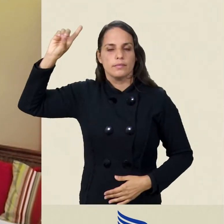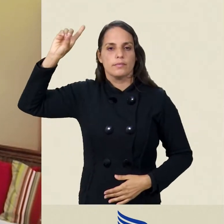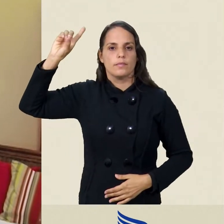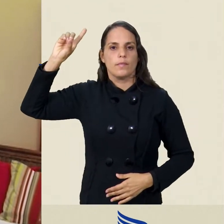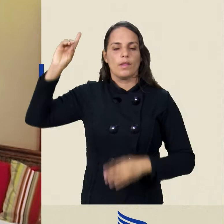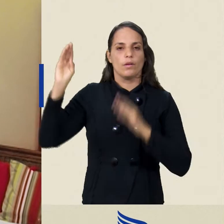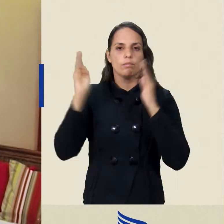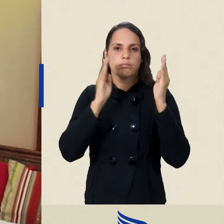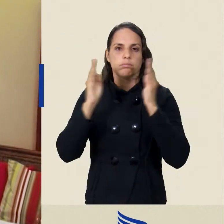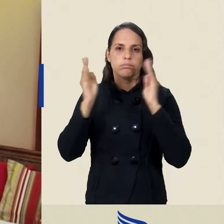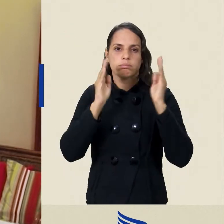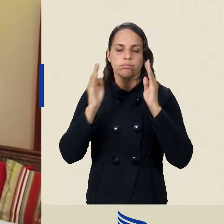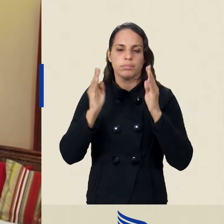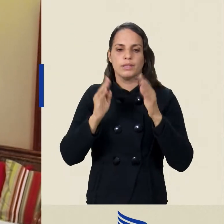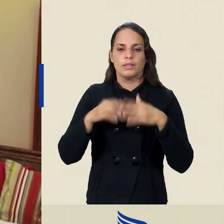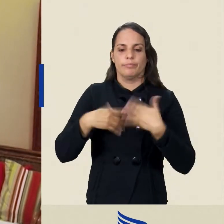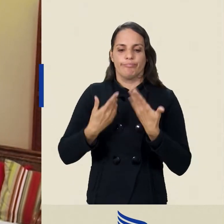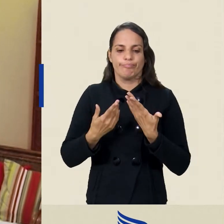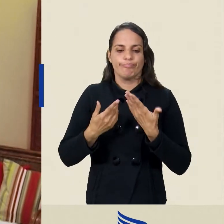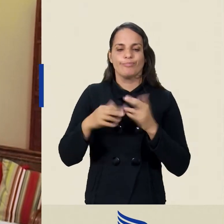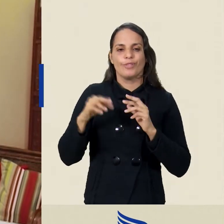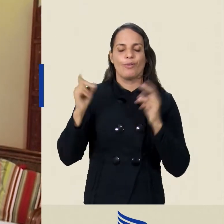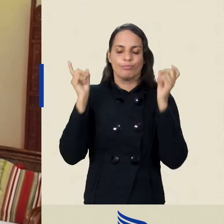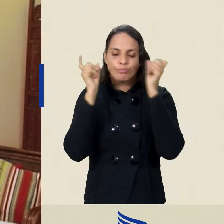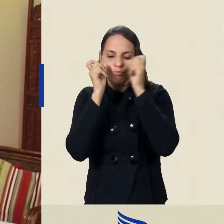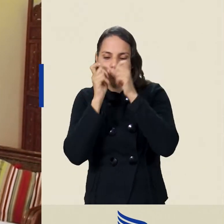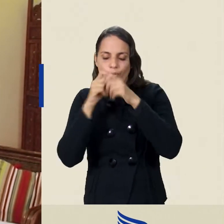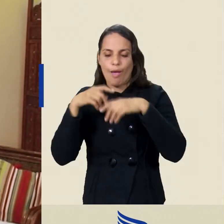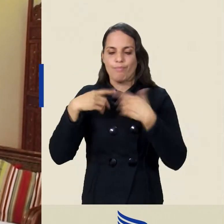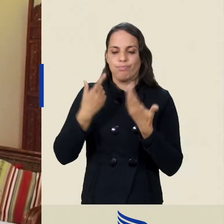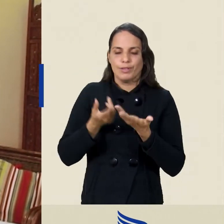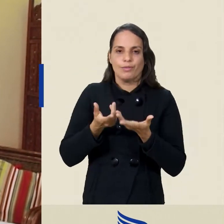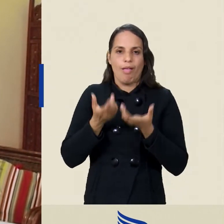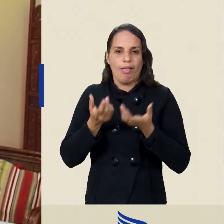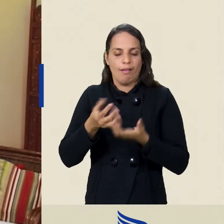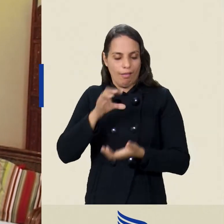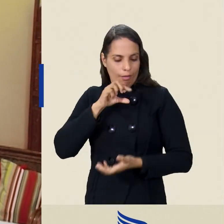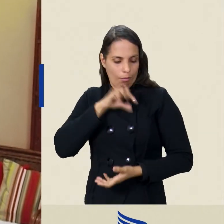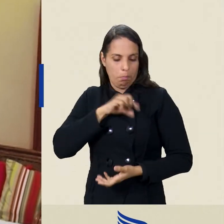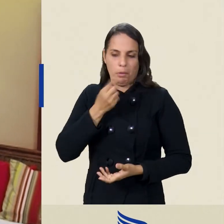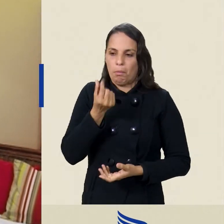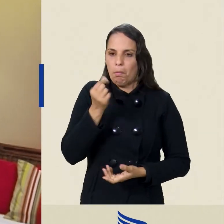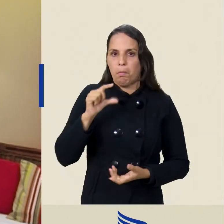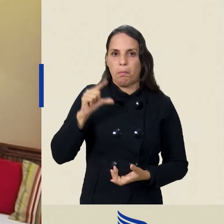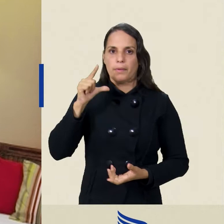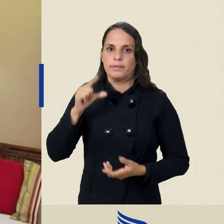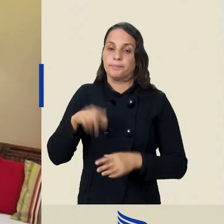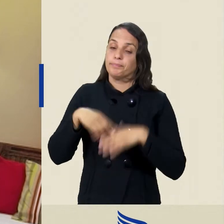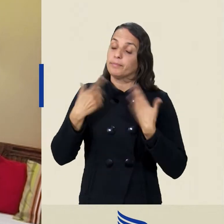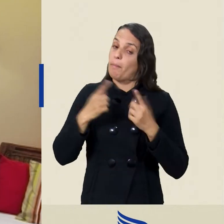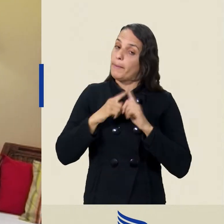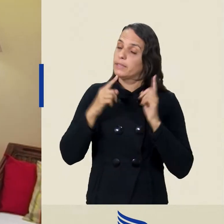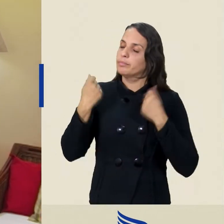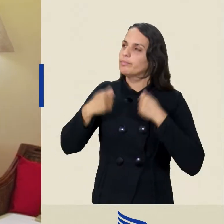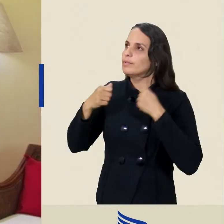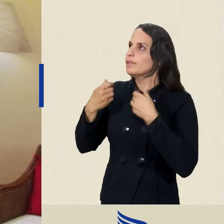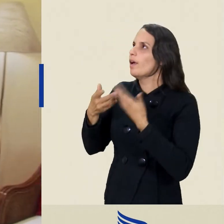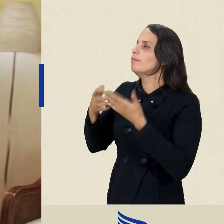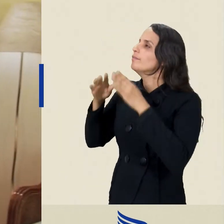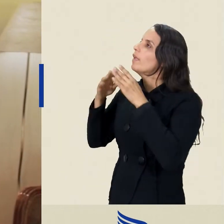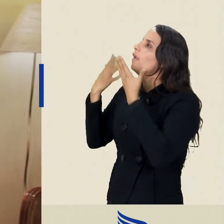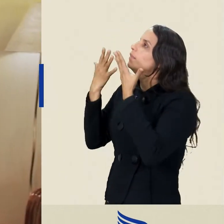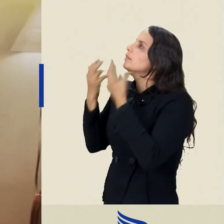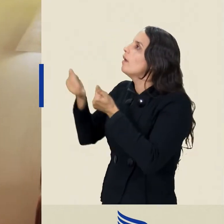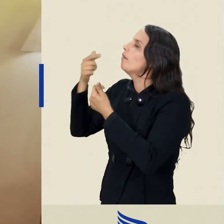onde impera o materialismo. É uma rendição completa à vontade de Deus. Devemos dar glória a Deus